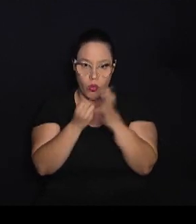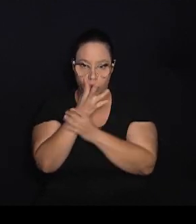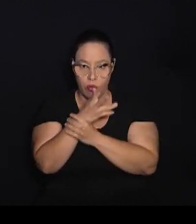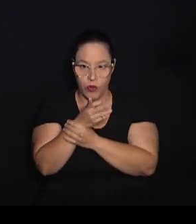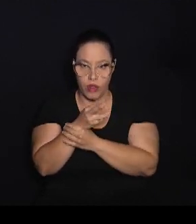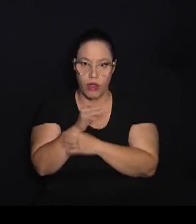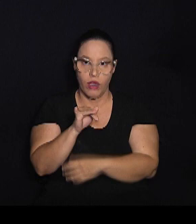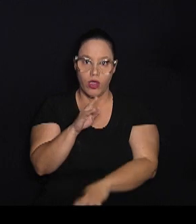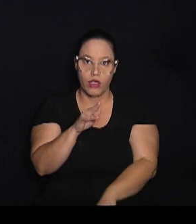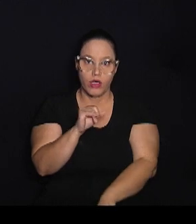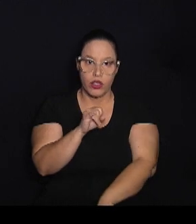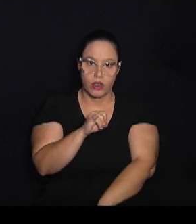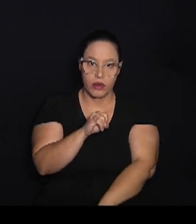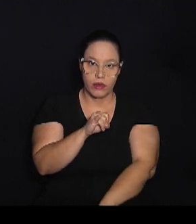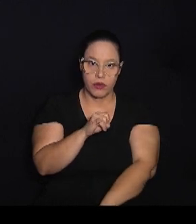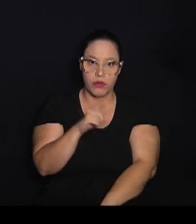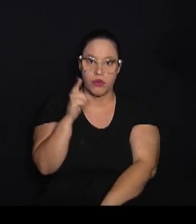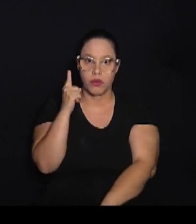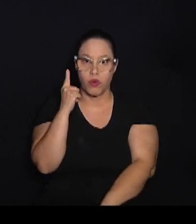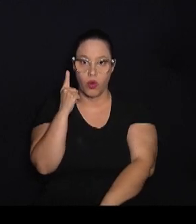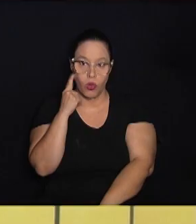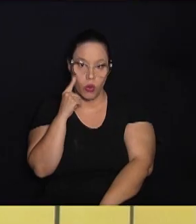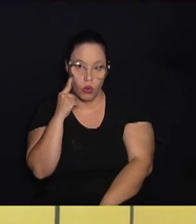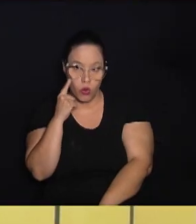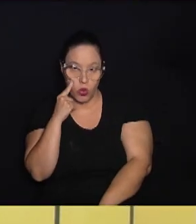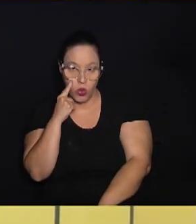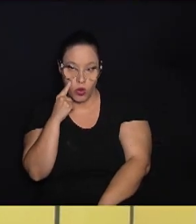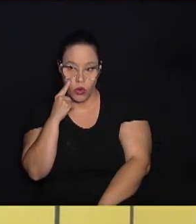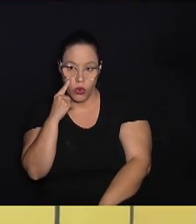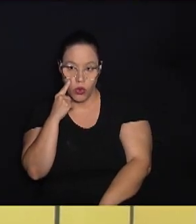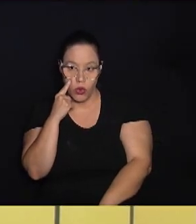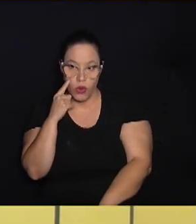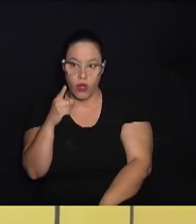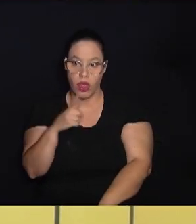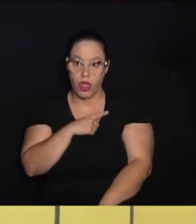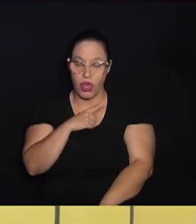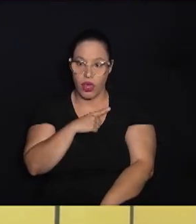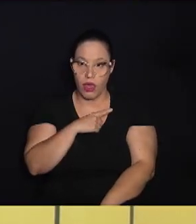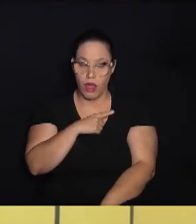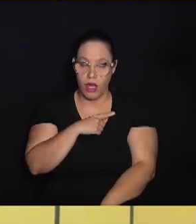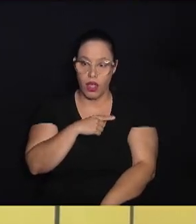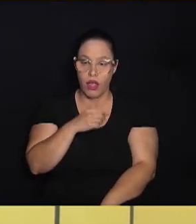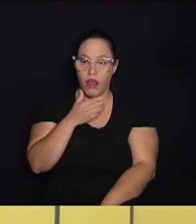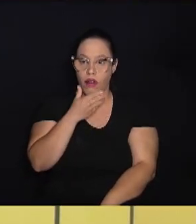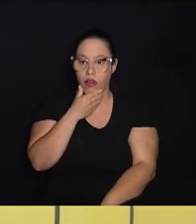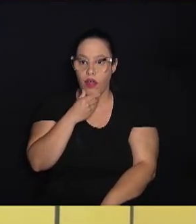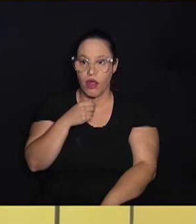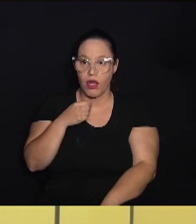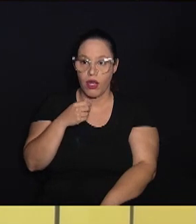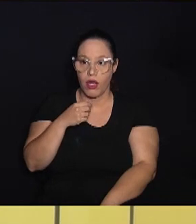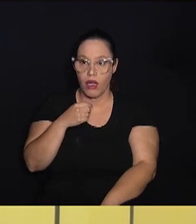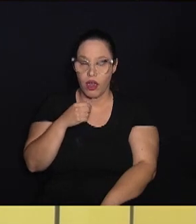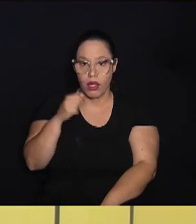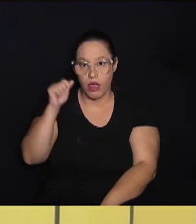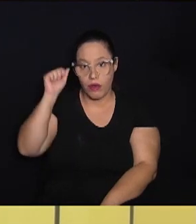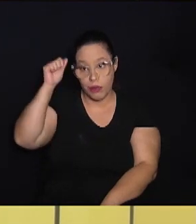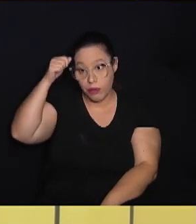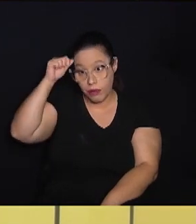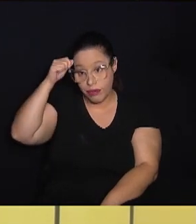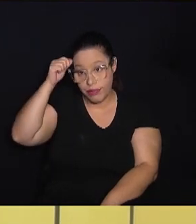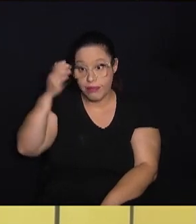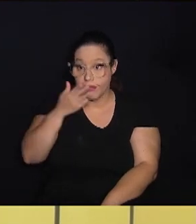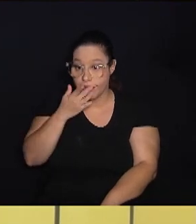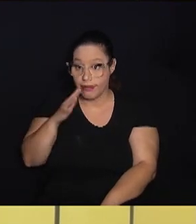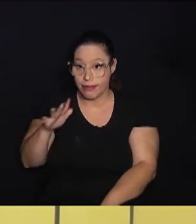Gibi por se você olhar o logotipo ali tem esse menininho negro atrás da palavra gibi gibi efetivamente quer